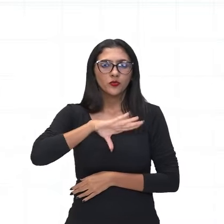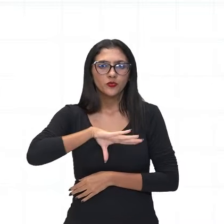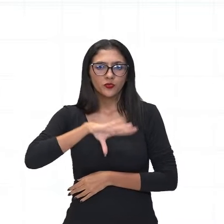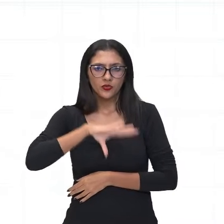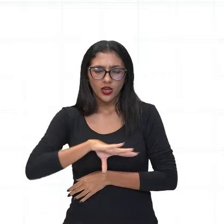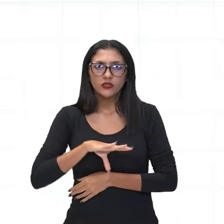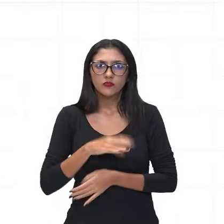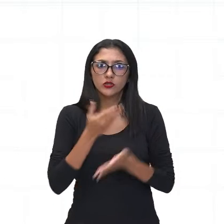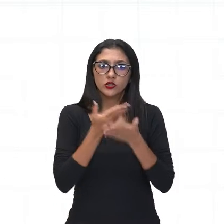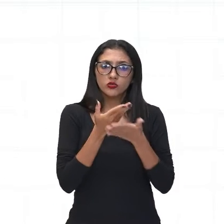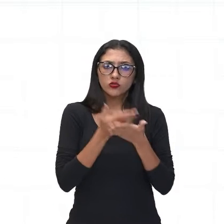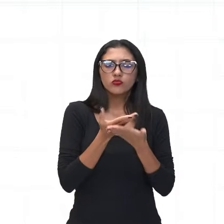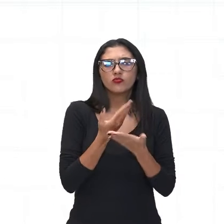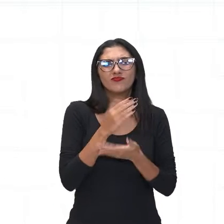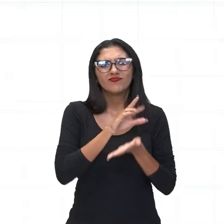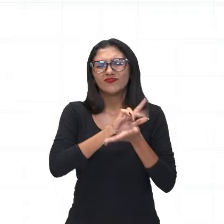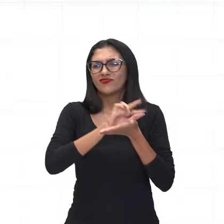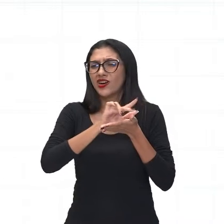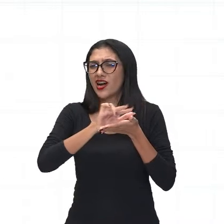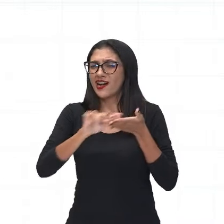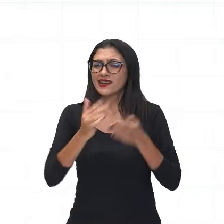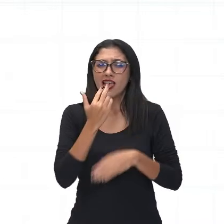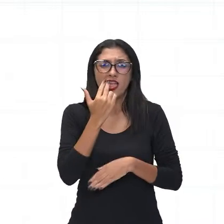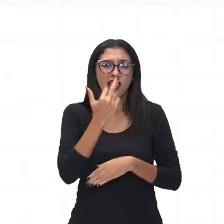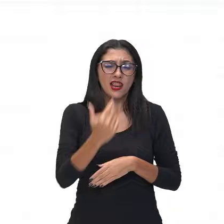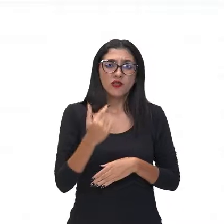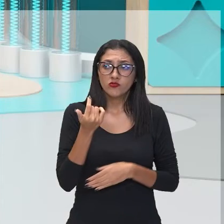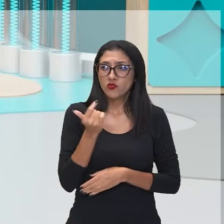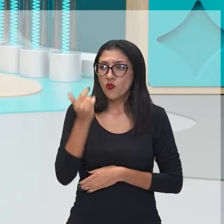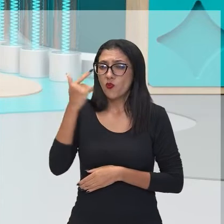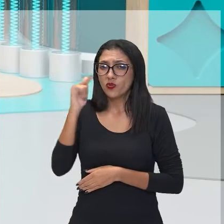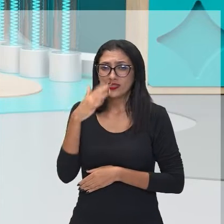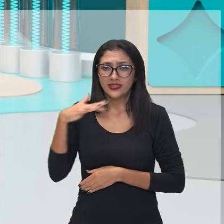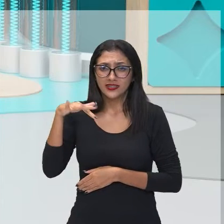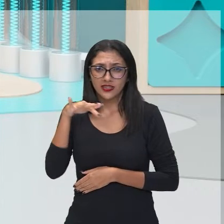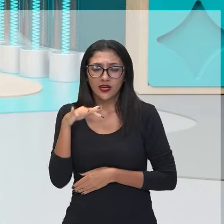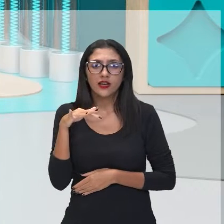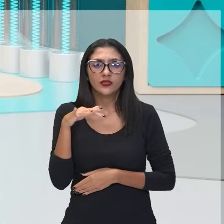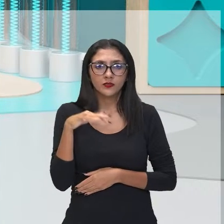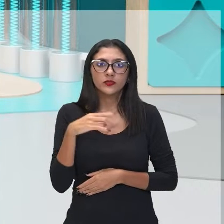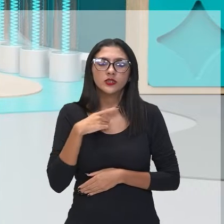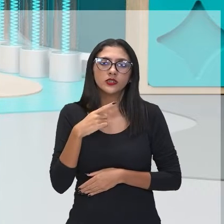línguas naturais pelo mundo, costumam apresentar 3